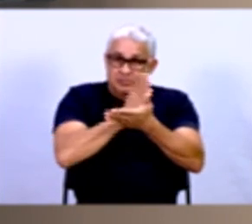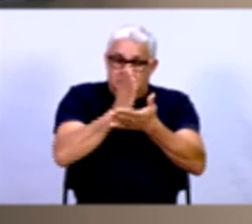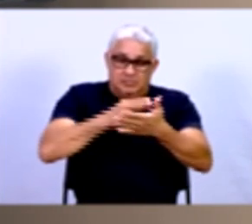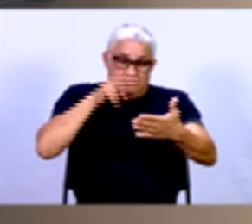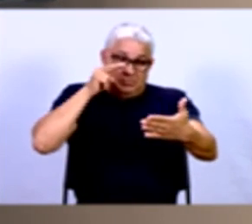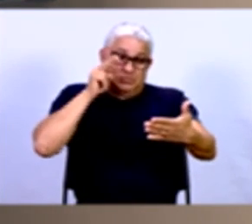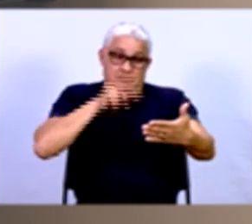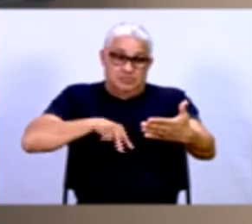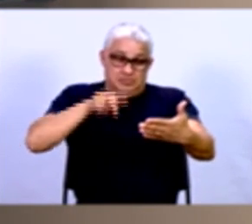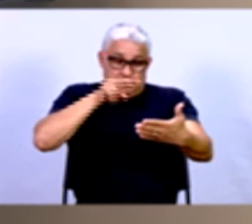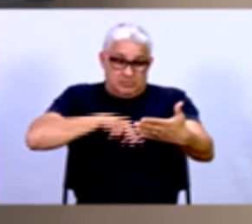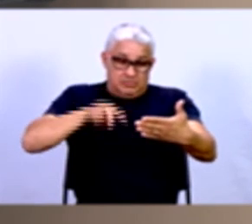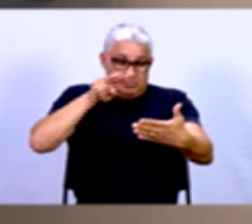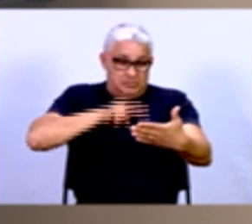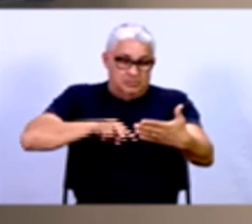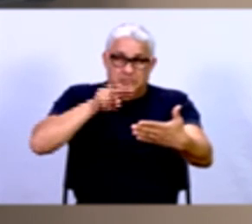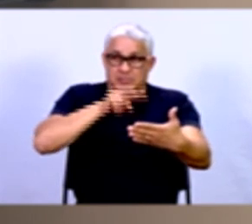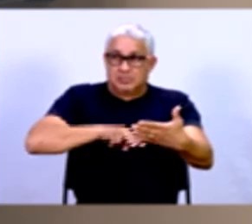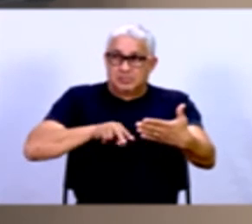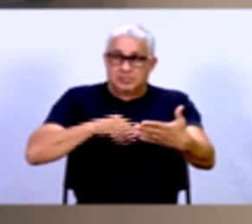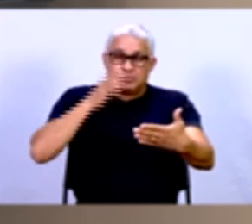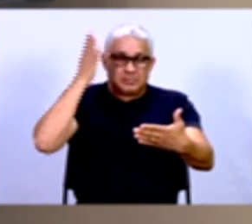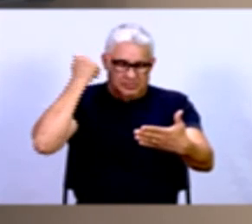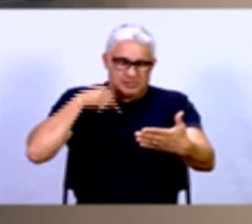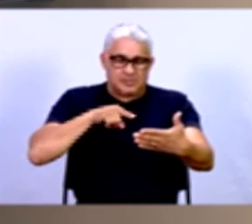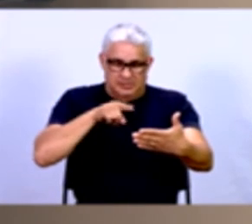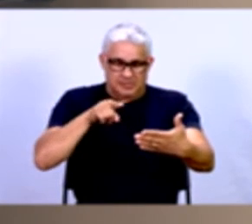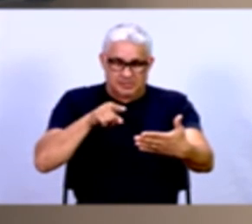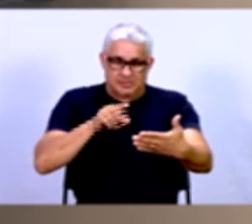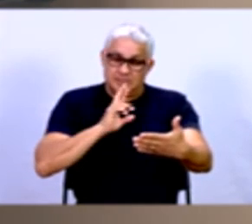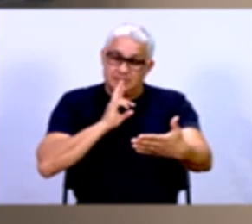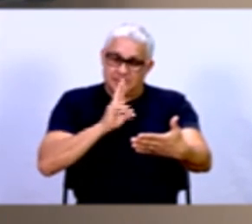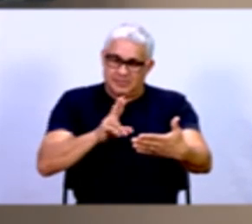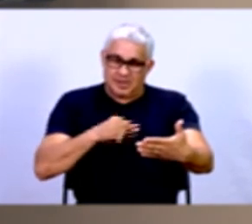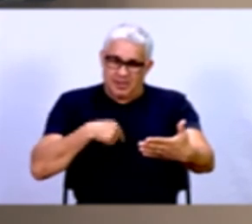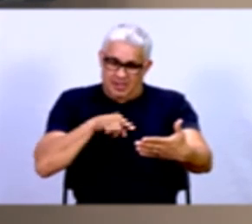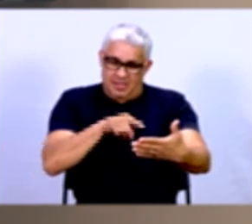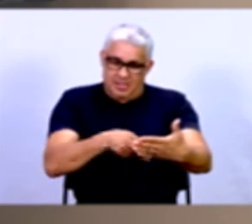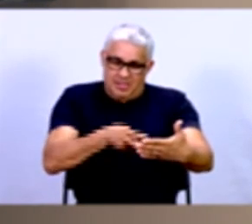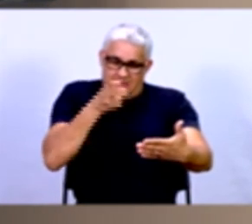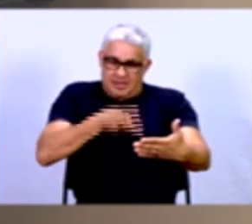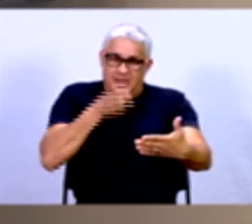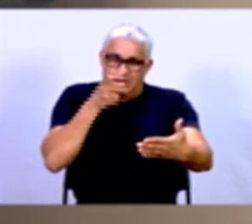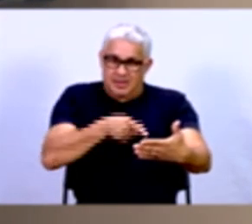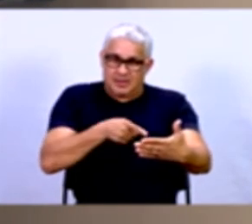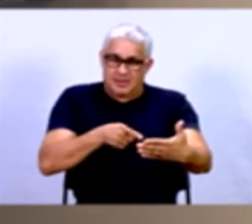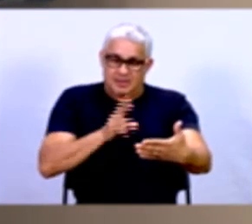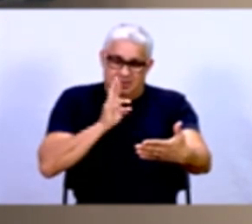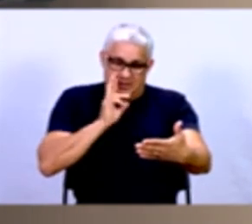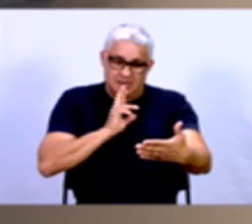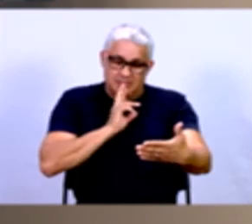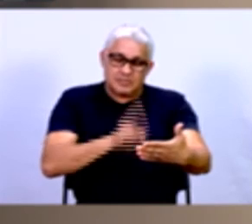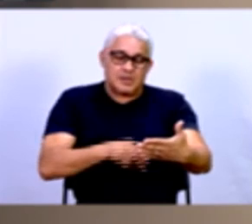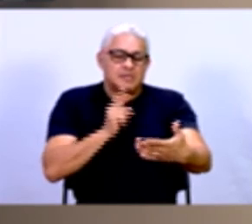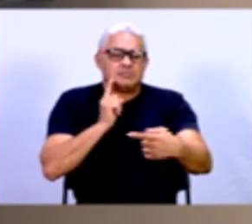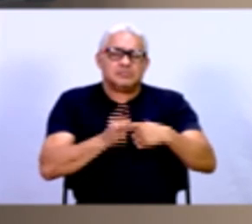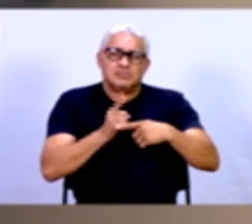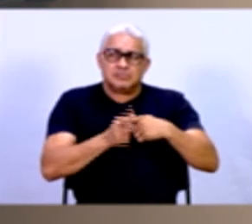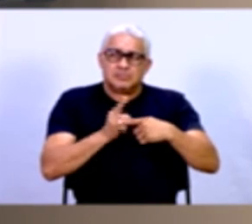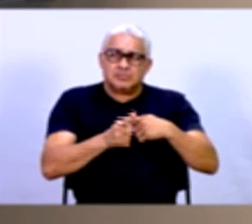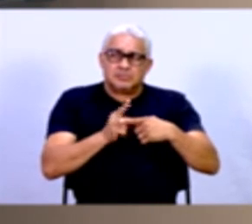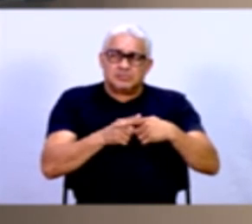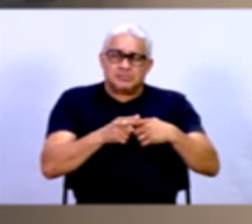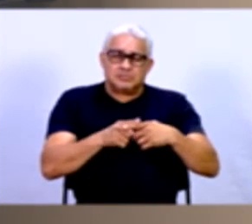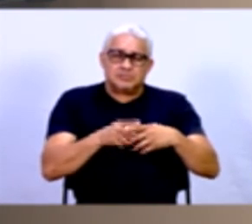daí olhar, porque daí geralmente eu sei que vocês dão uma olhadinha nas respostas, né? Então vai lá e olha nas respostas, daí fala, por que essa frequência acumulada